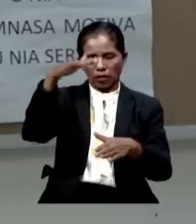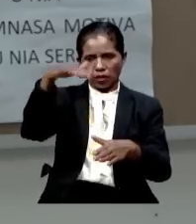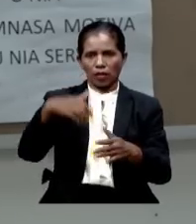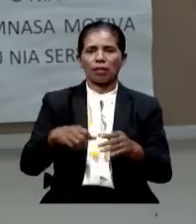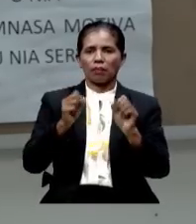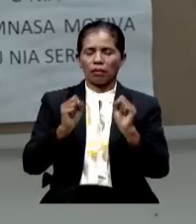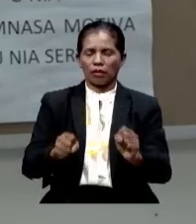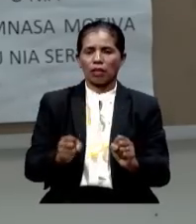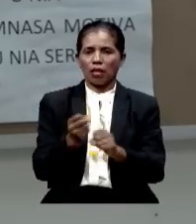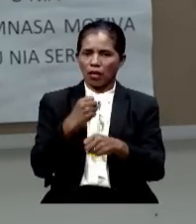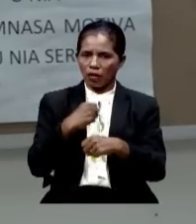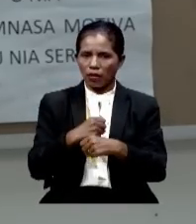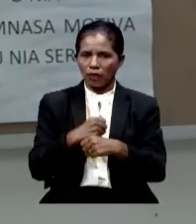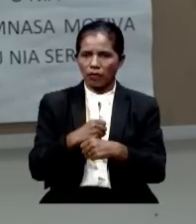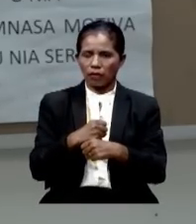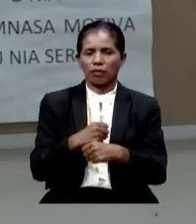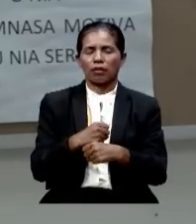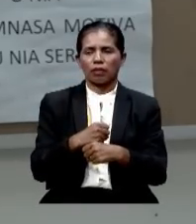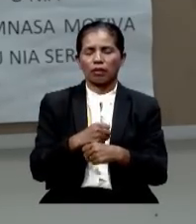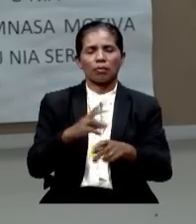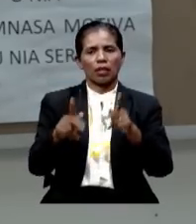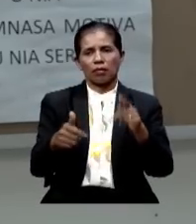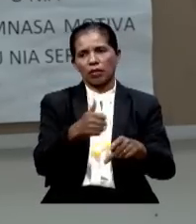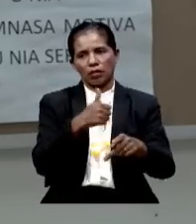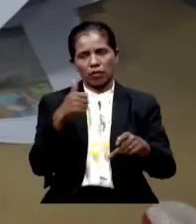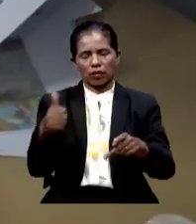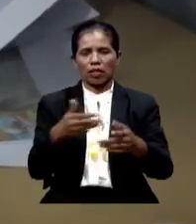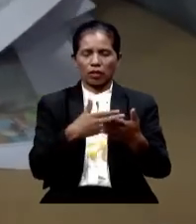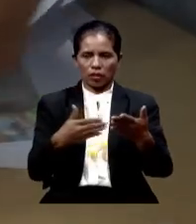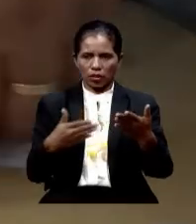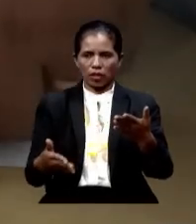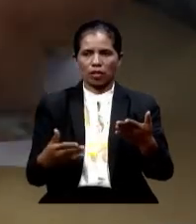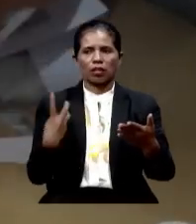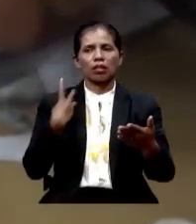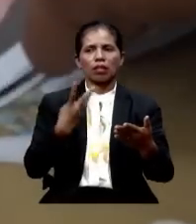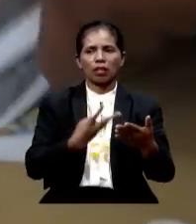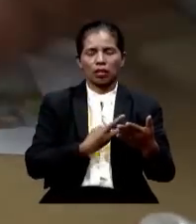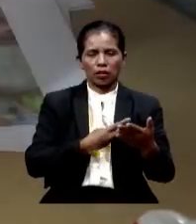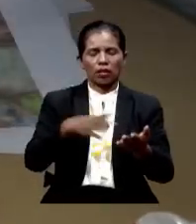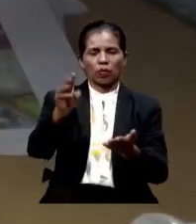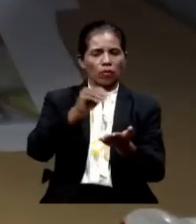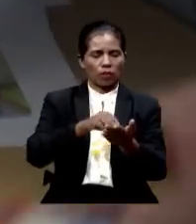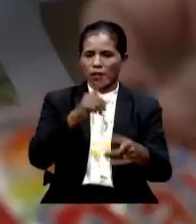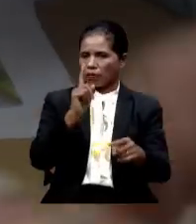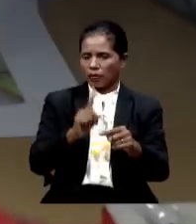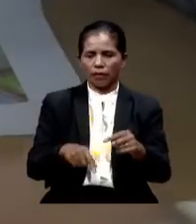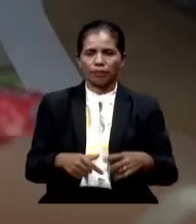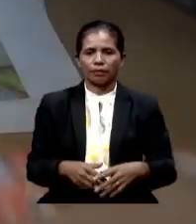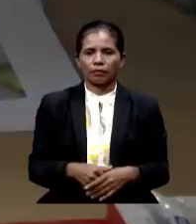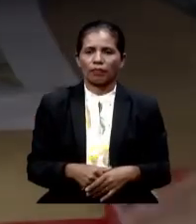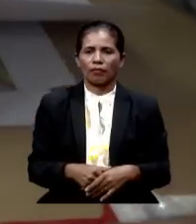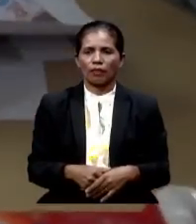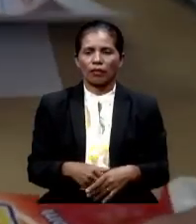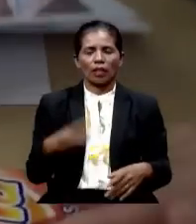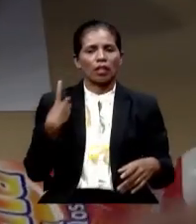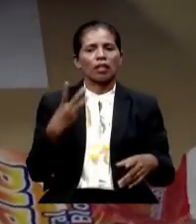bele halo ba ema seluk ni produto ne itasa ita kopia ne la bele e depois ita